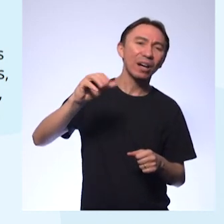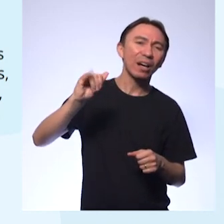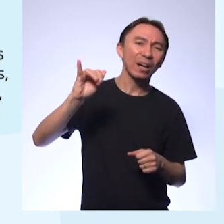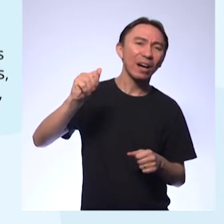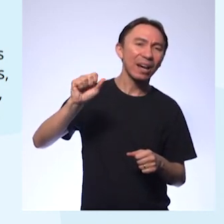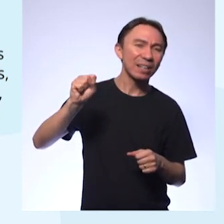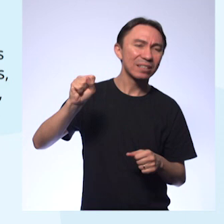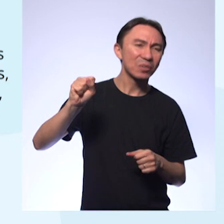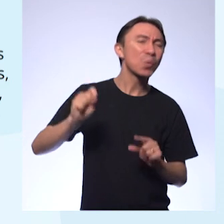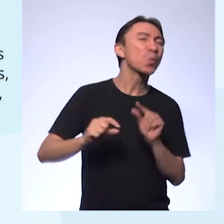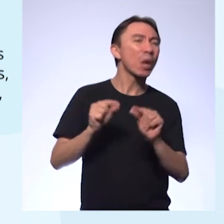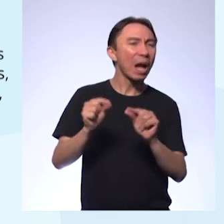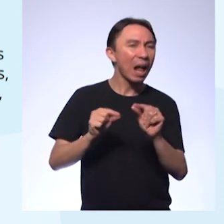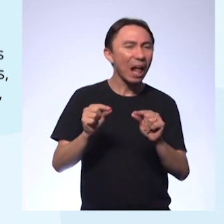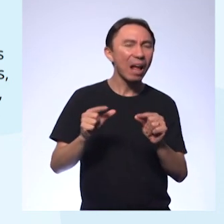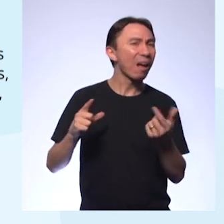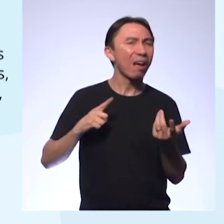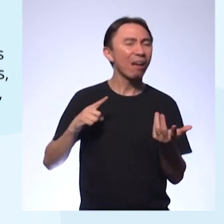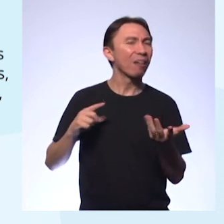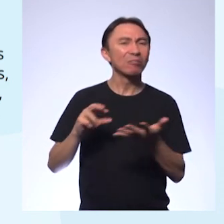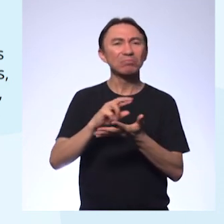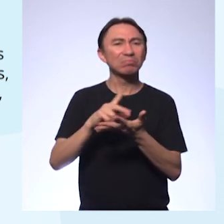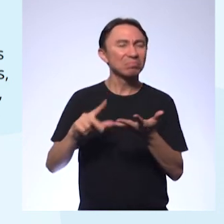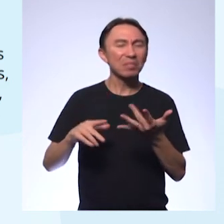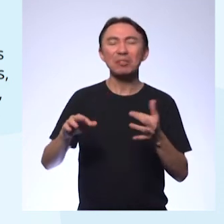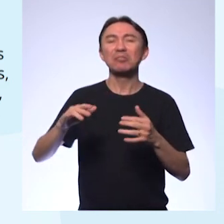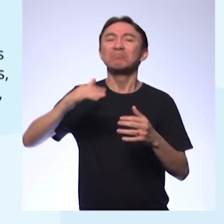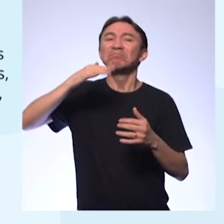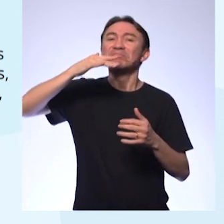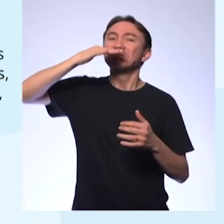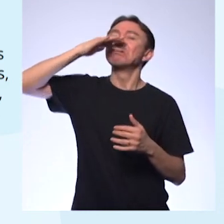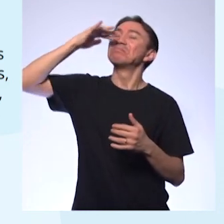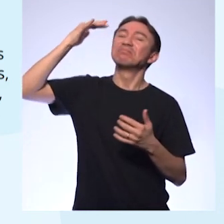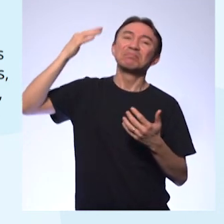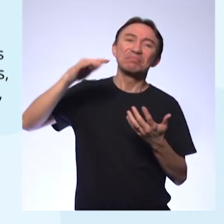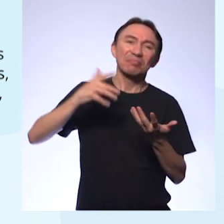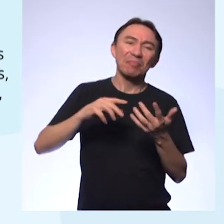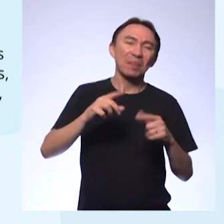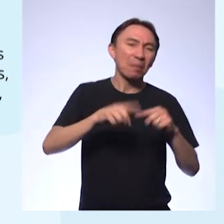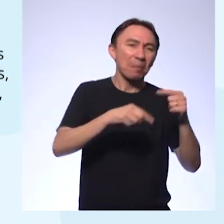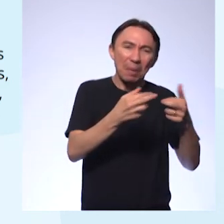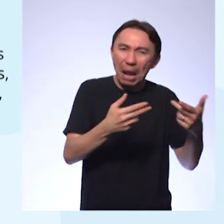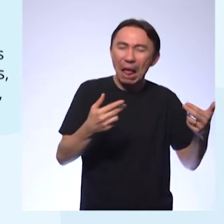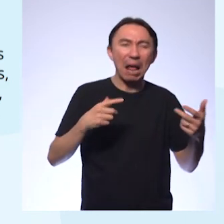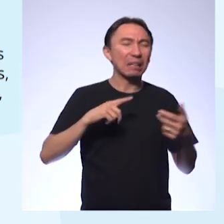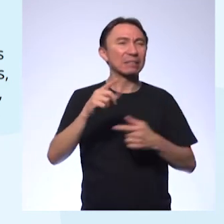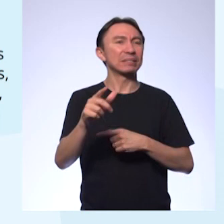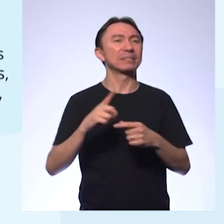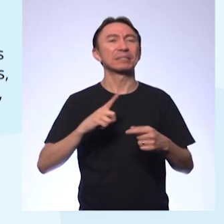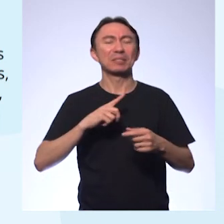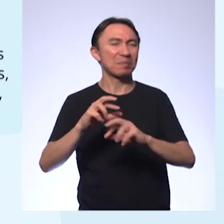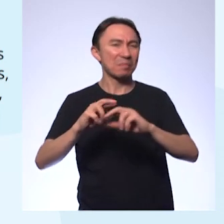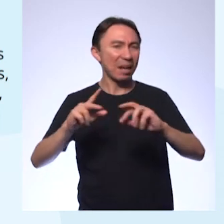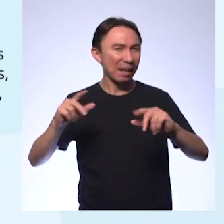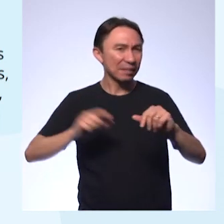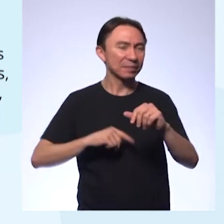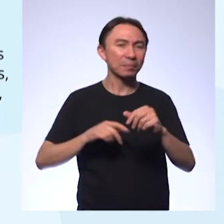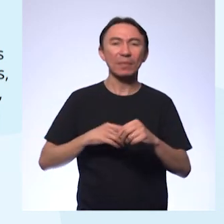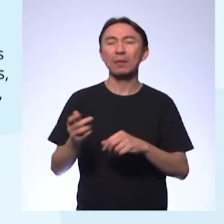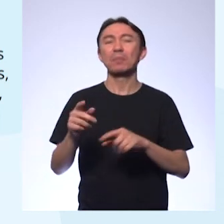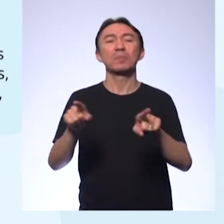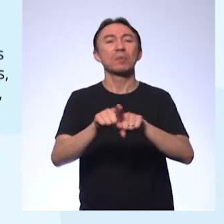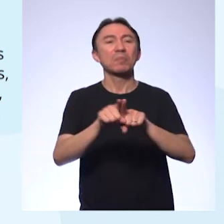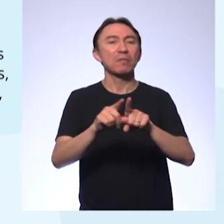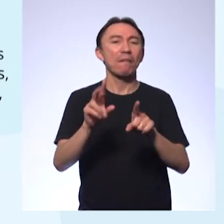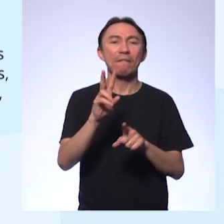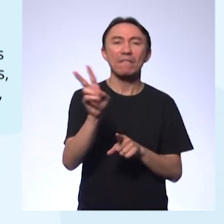compostos aromáticos, né? Que são matérias-primas para corantes, medicamentos, vitaminas, borracha, entre